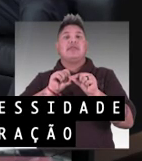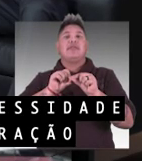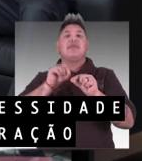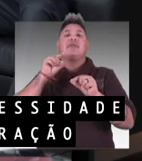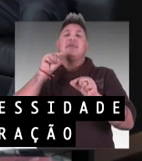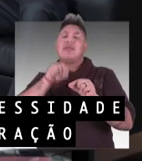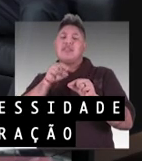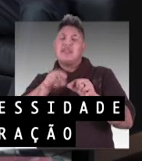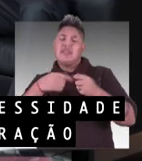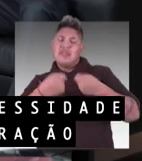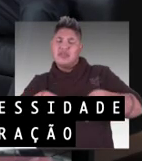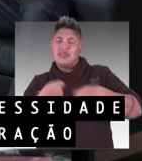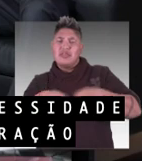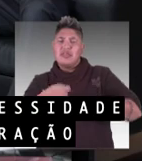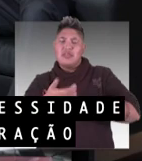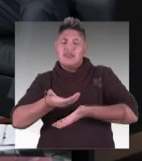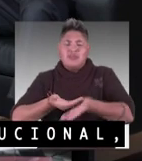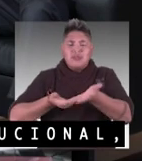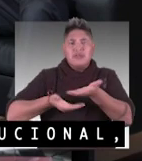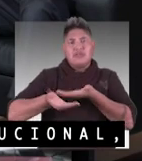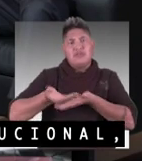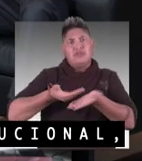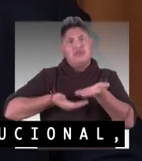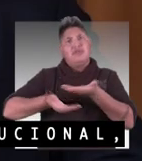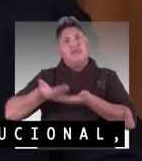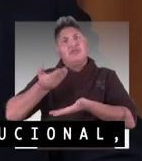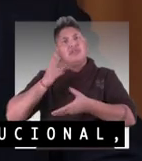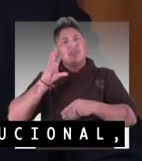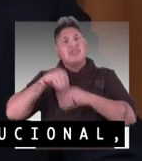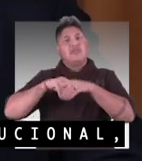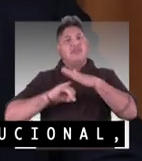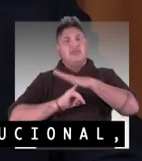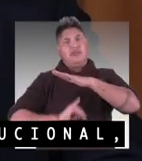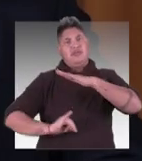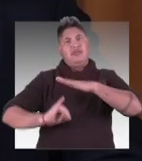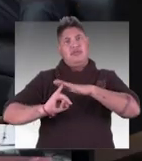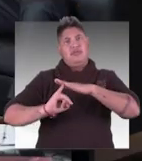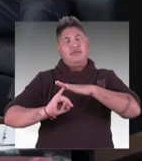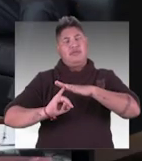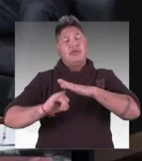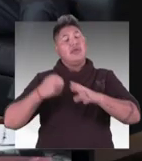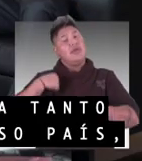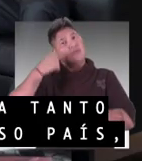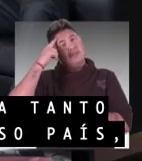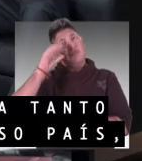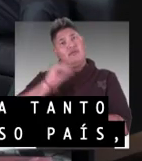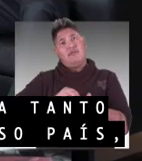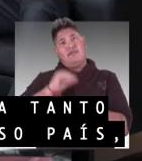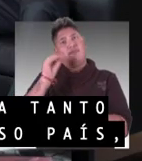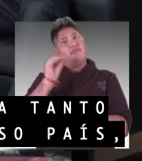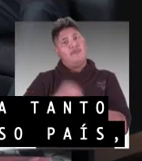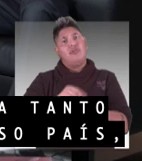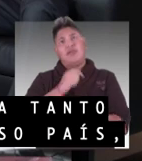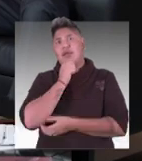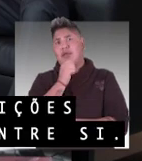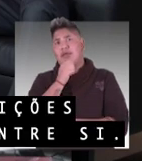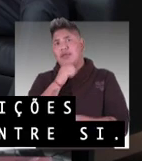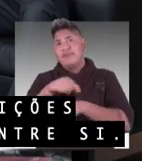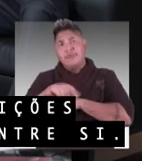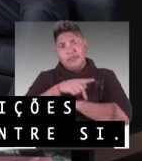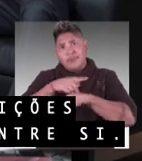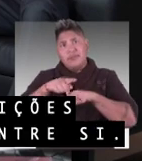nessa necessidade de interação interinstitucional, que, penso eu, falta tanto no nosso país,